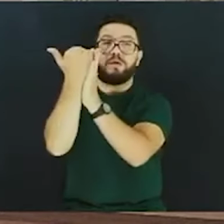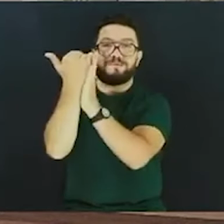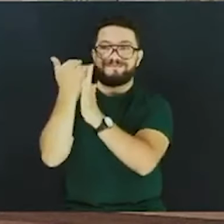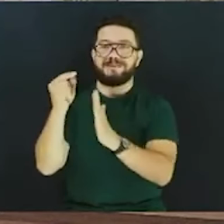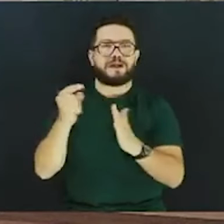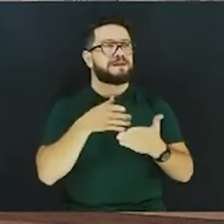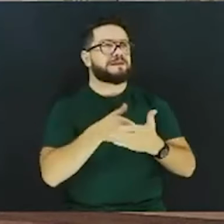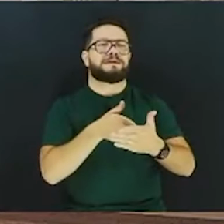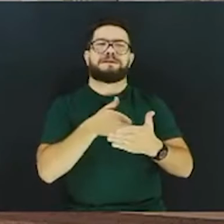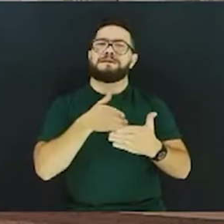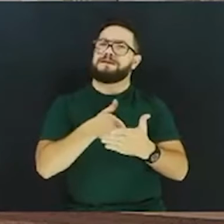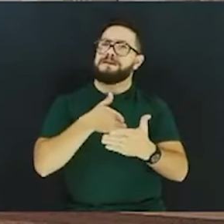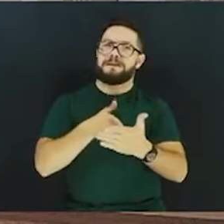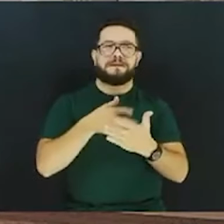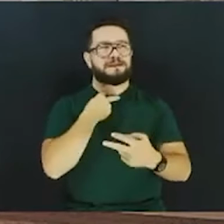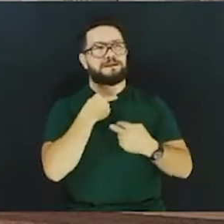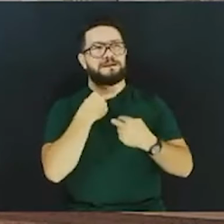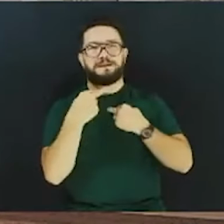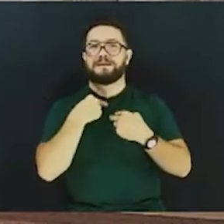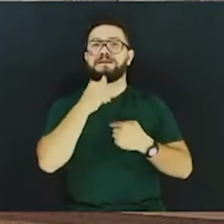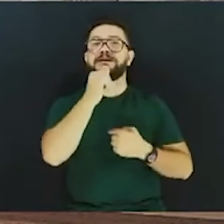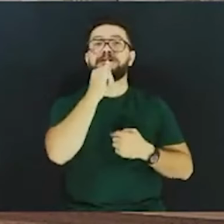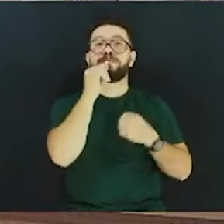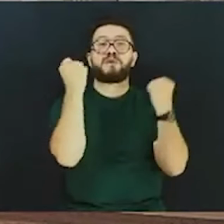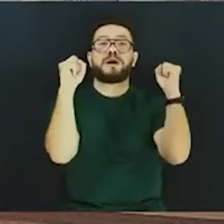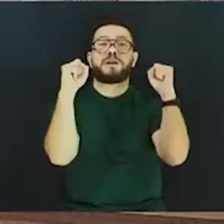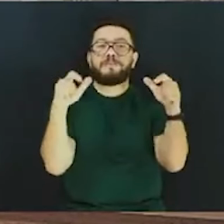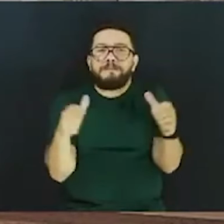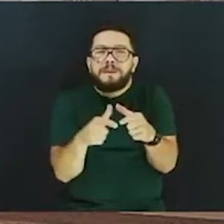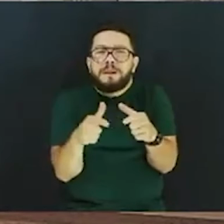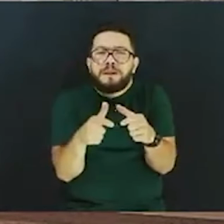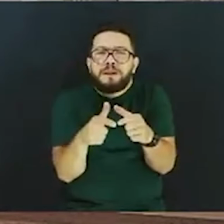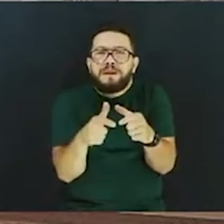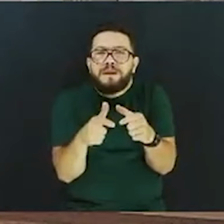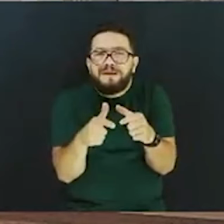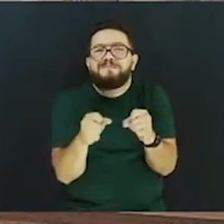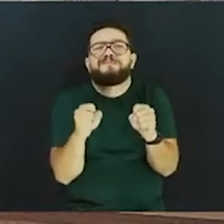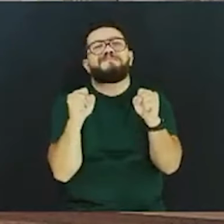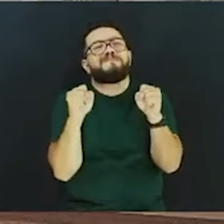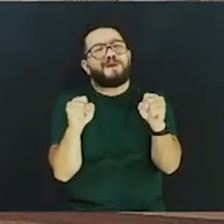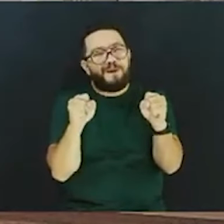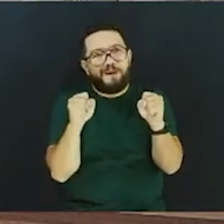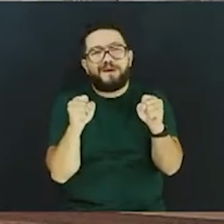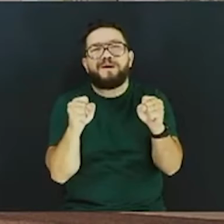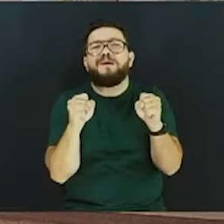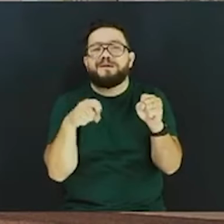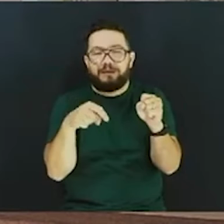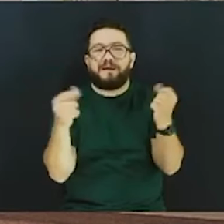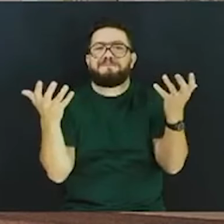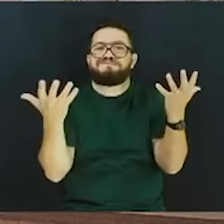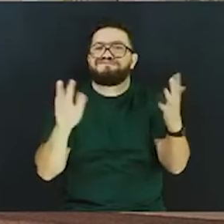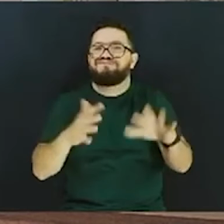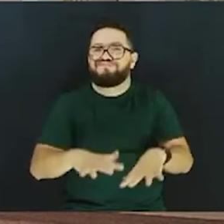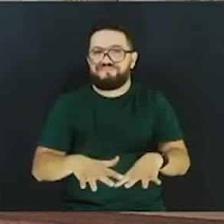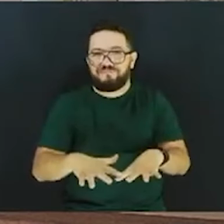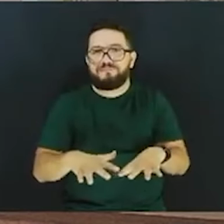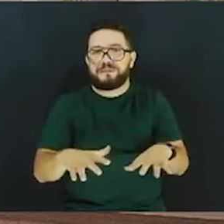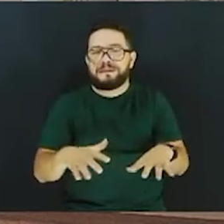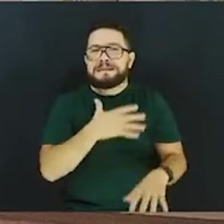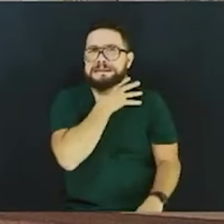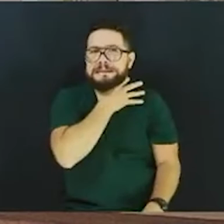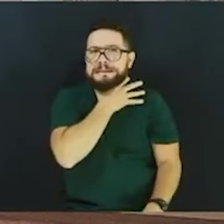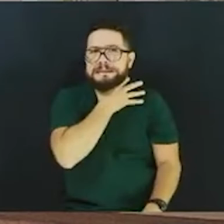daquelas academias menores Vereador João dar 5 irmãos lá no bairro lá nas periferias academias que vivem o dia a dia que tem que